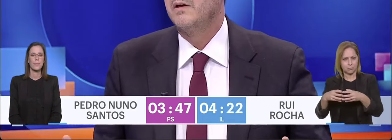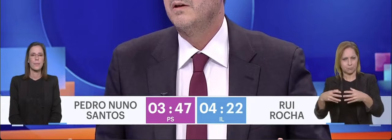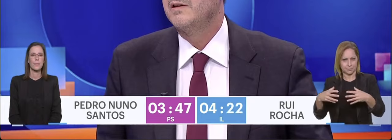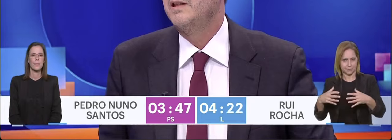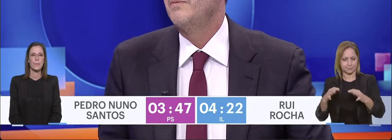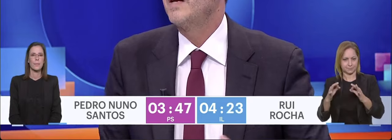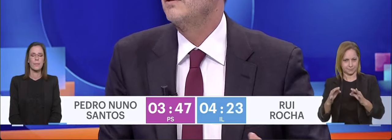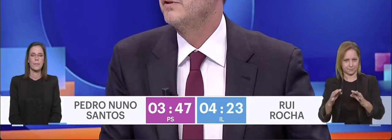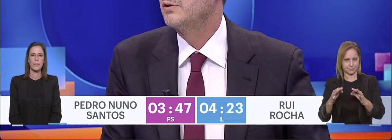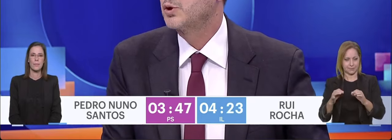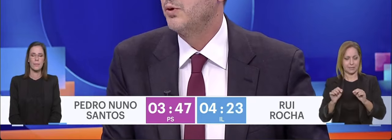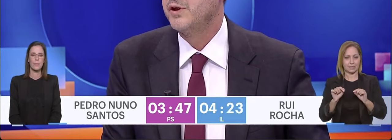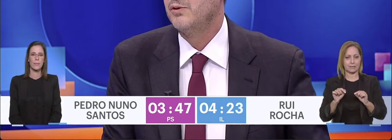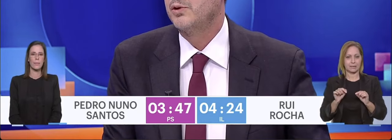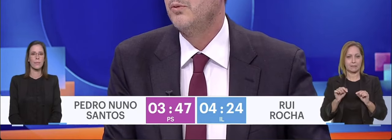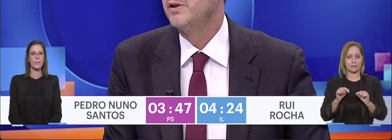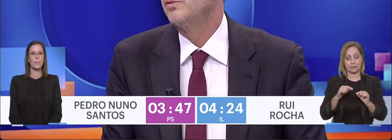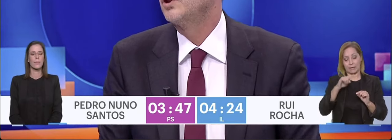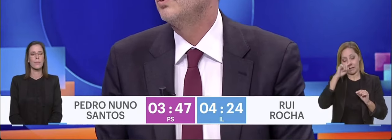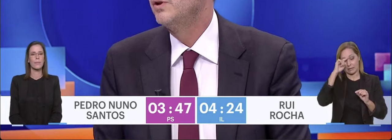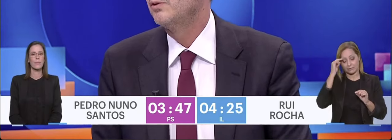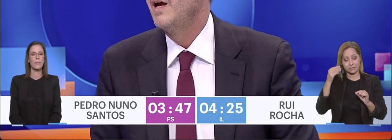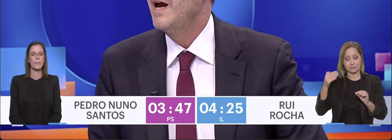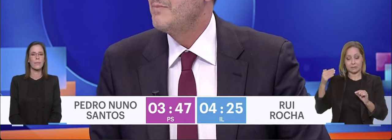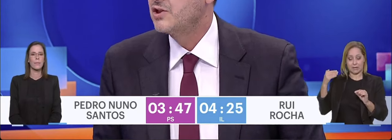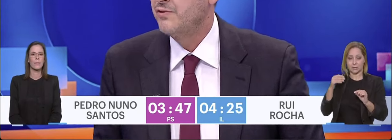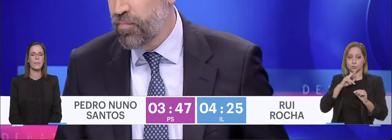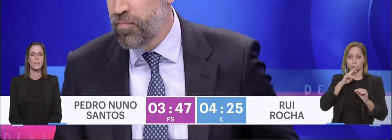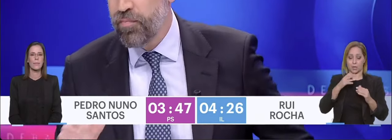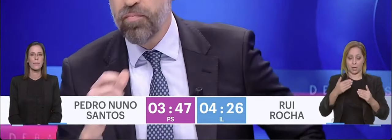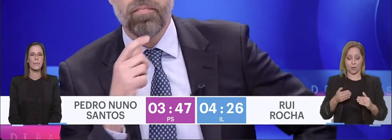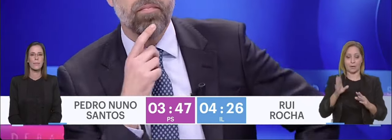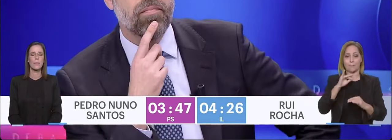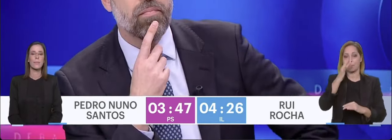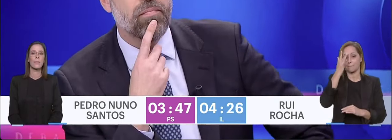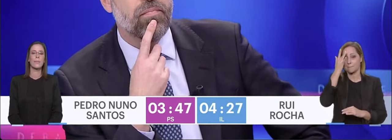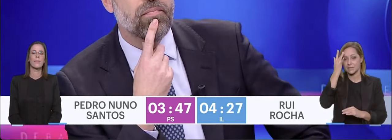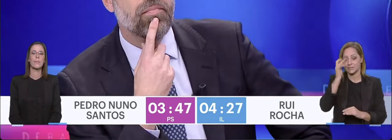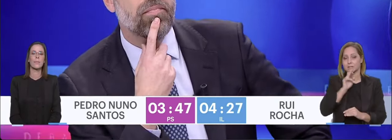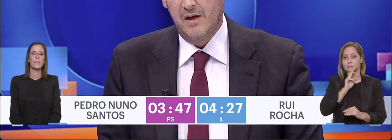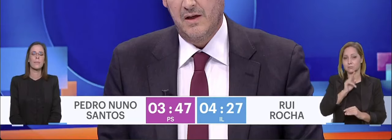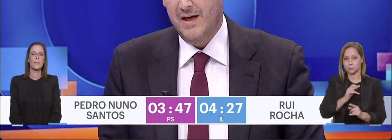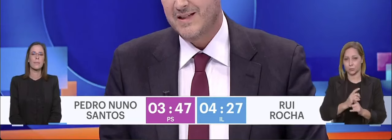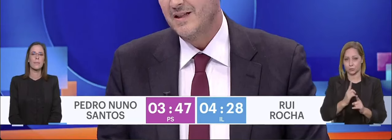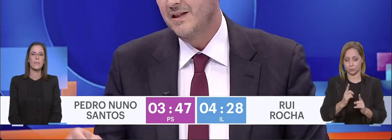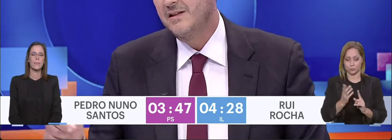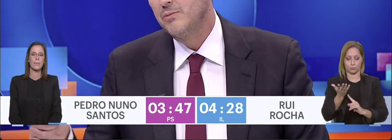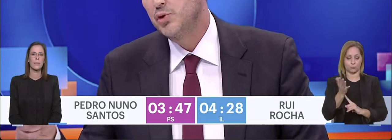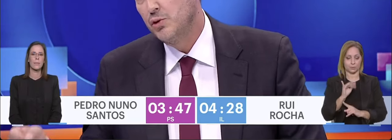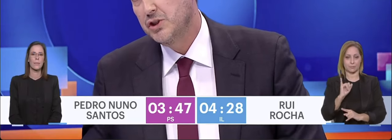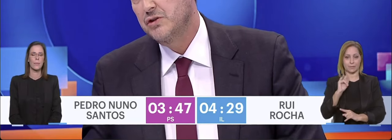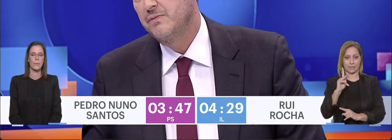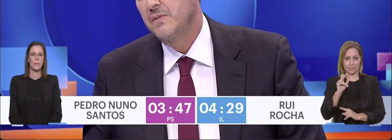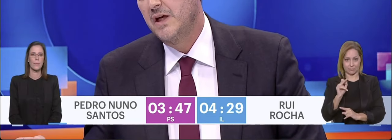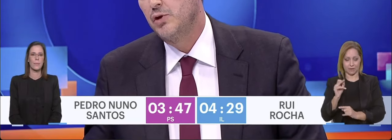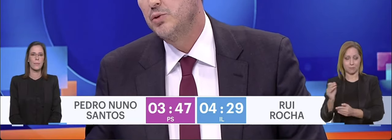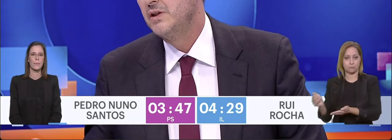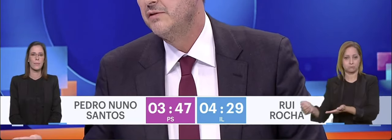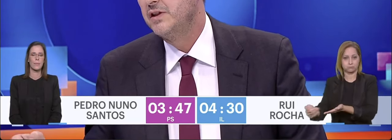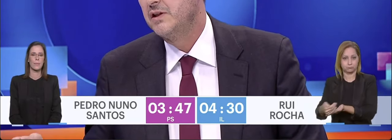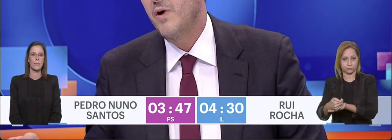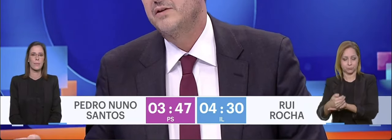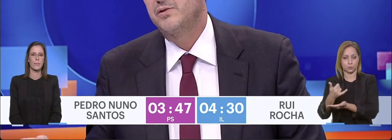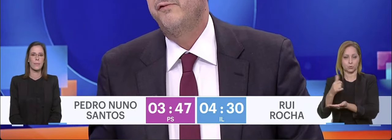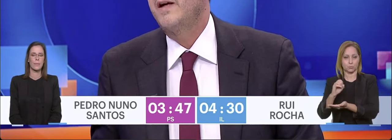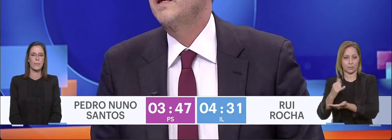eh seria mais difícil responder noutro momento neste momento é mais fácil o Iva por exemplo eh a receita que temos hoje em